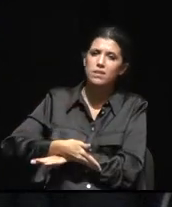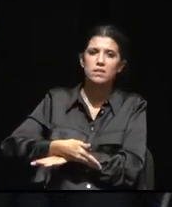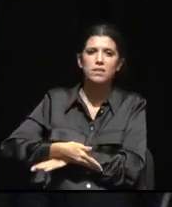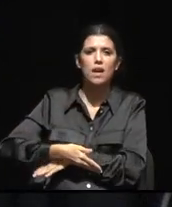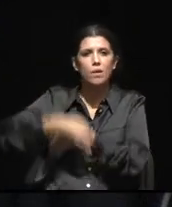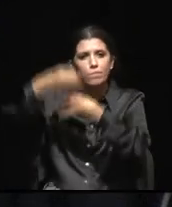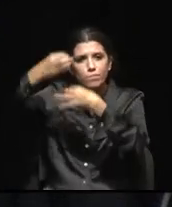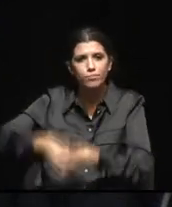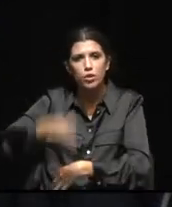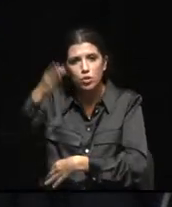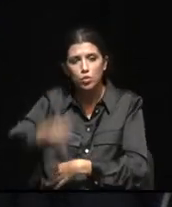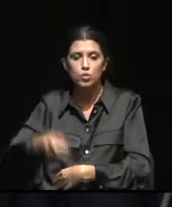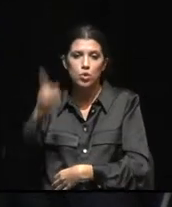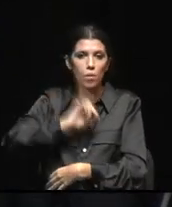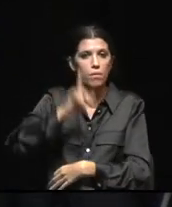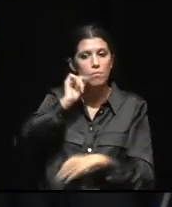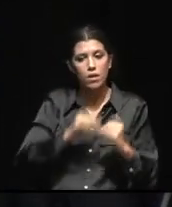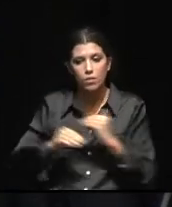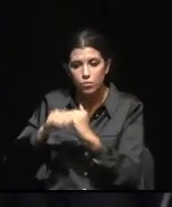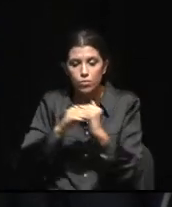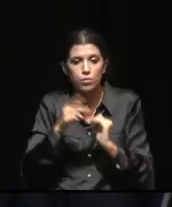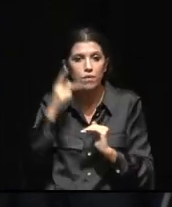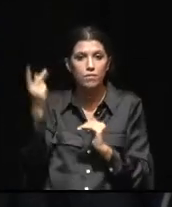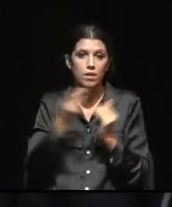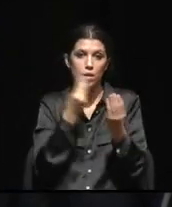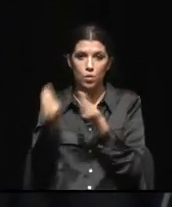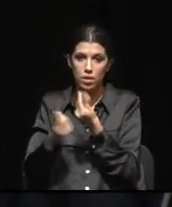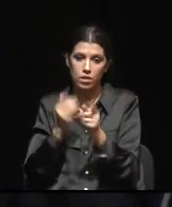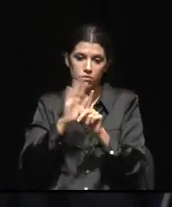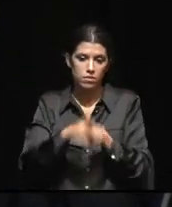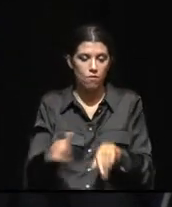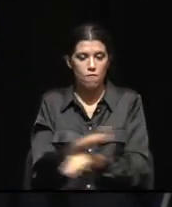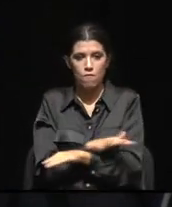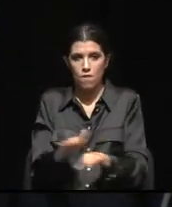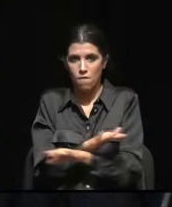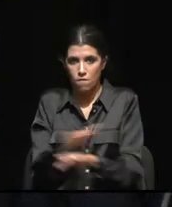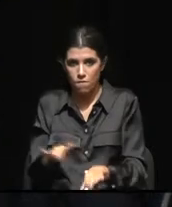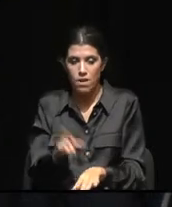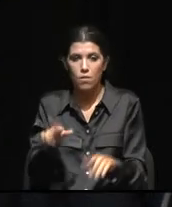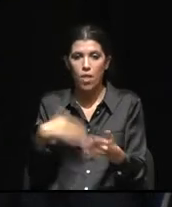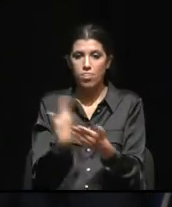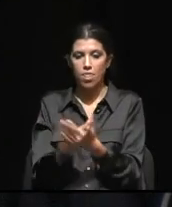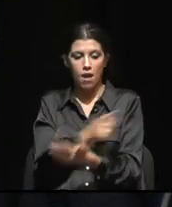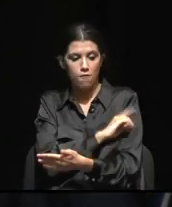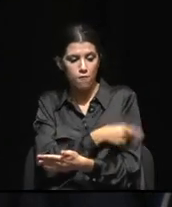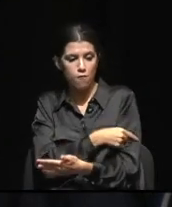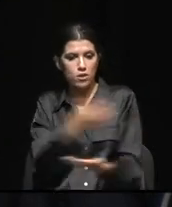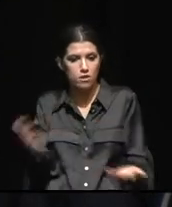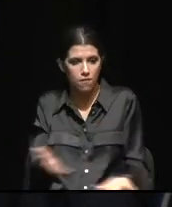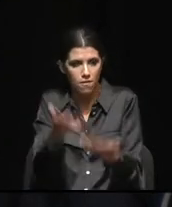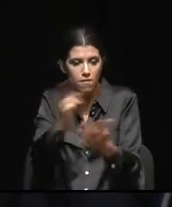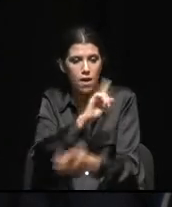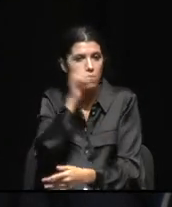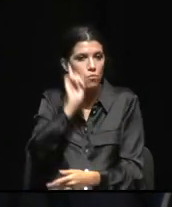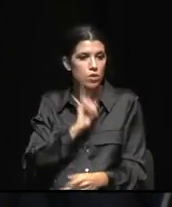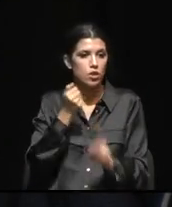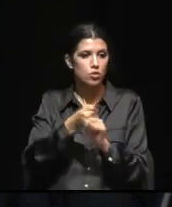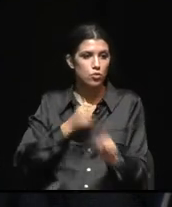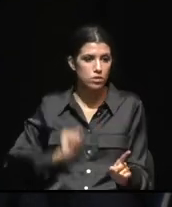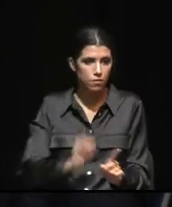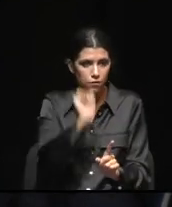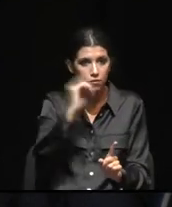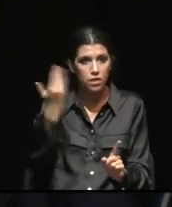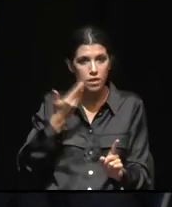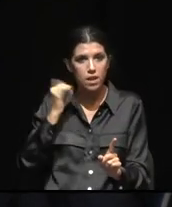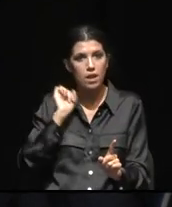defesa da igual da dignidade da qualidade de vida e da não discriminação é dar força à luta das mulheres e ao cumprimento dos